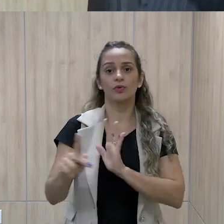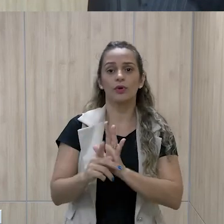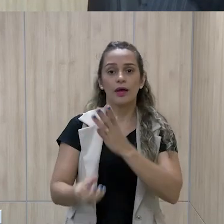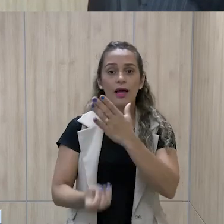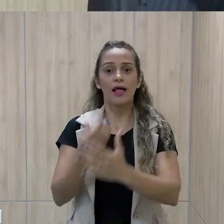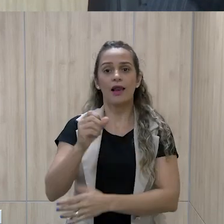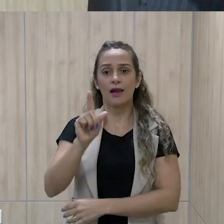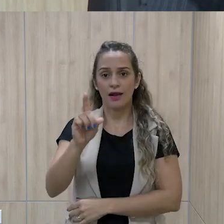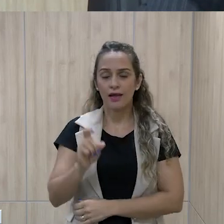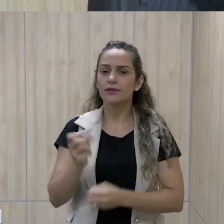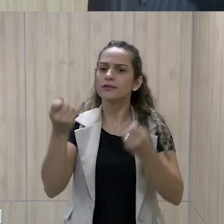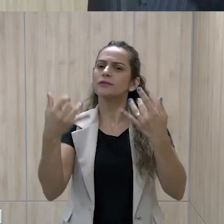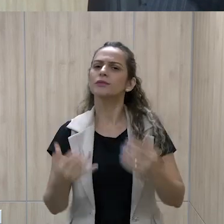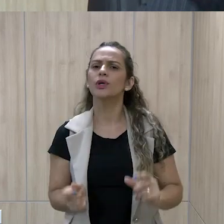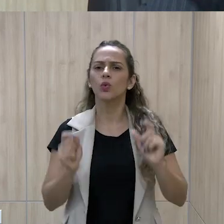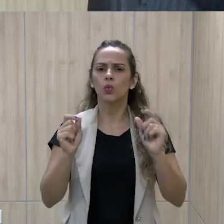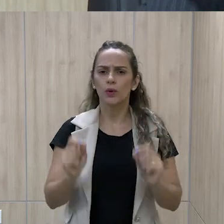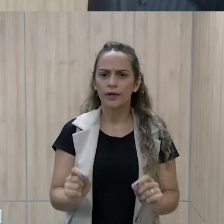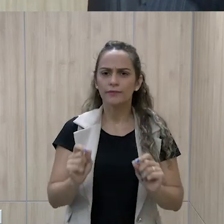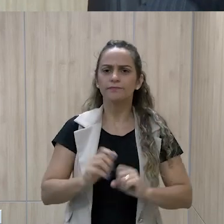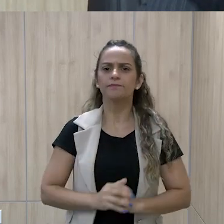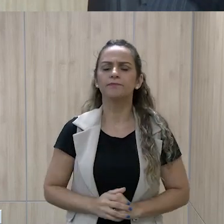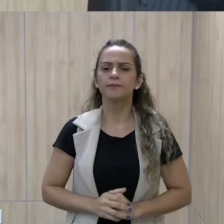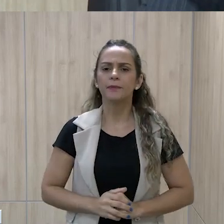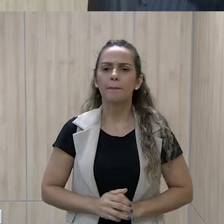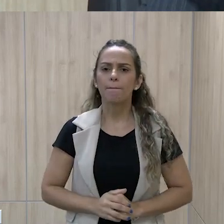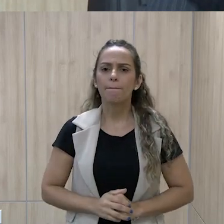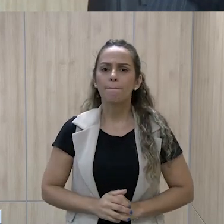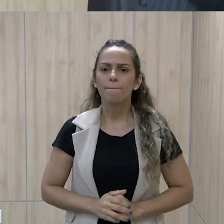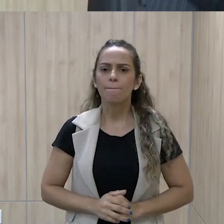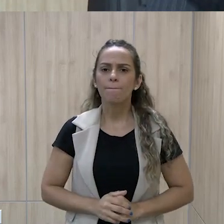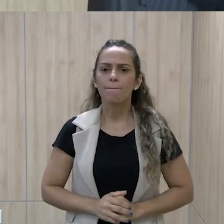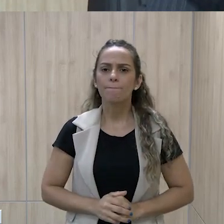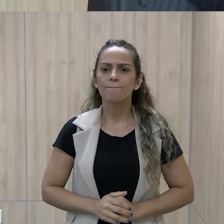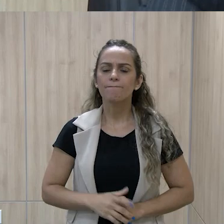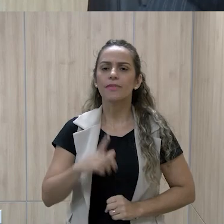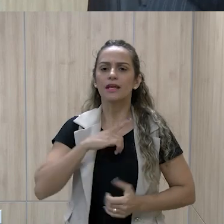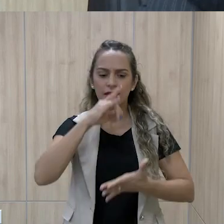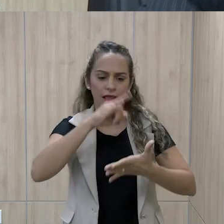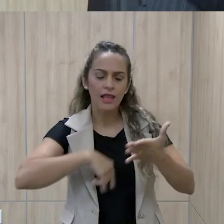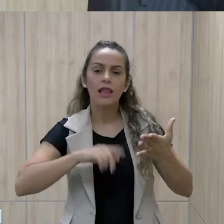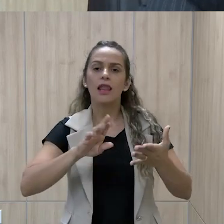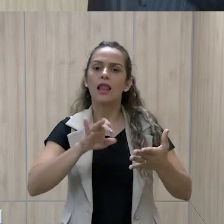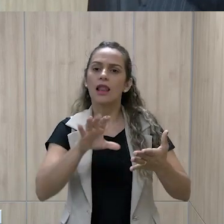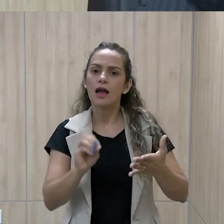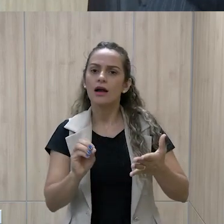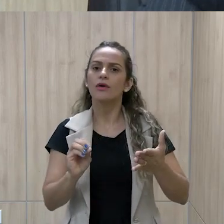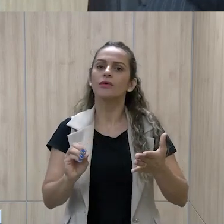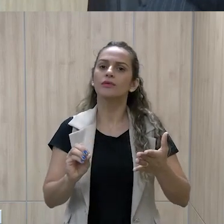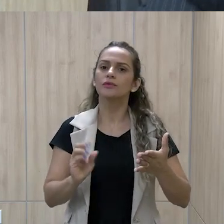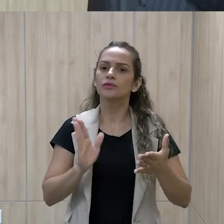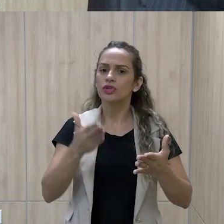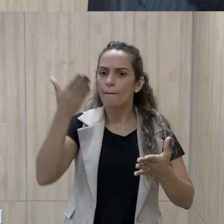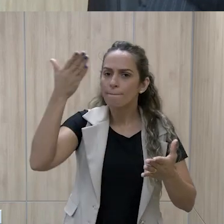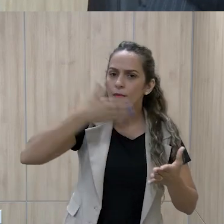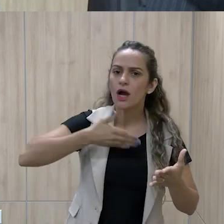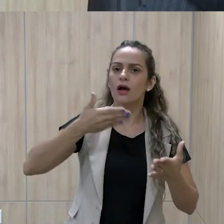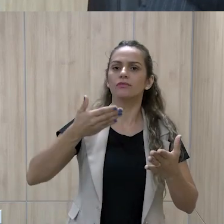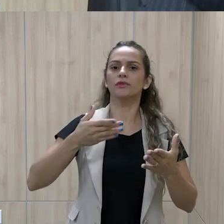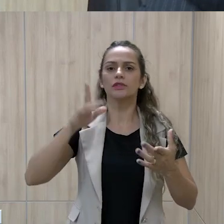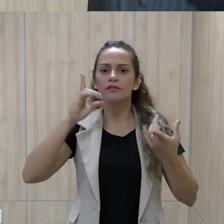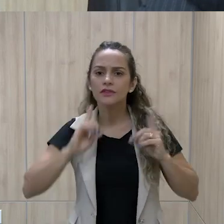da autoria Deputado Alex redano dispõe acerca do caráter permanente de laudo médico pericial